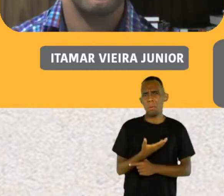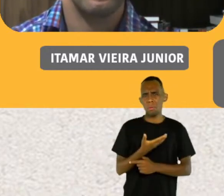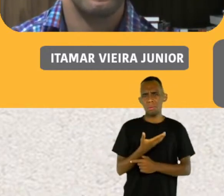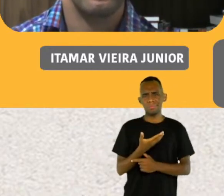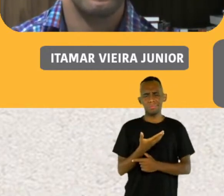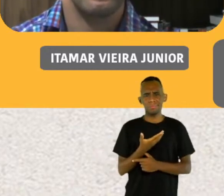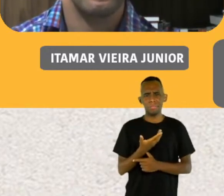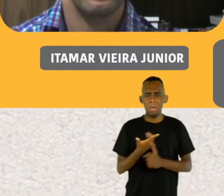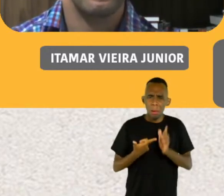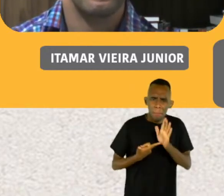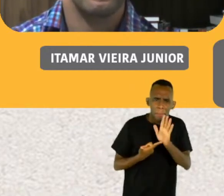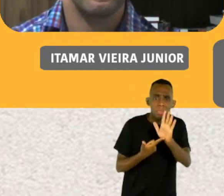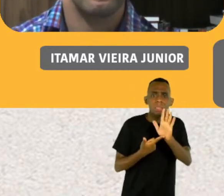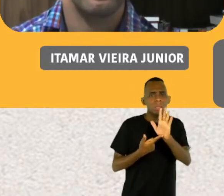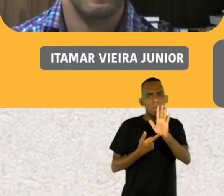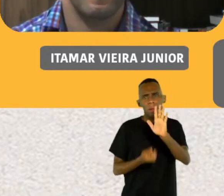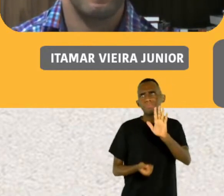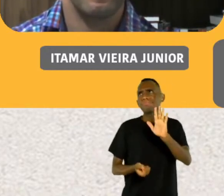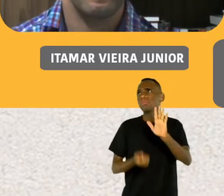que é raro. Ela